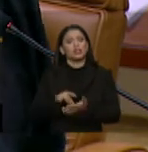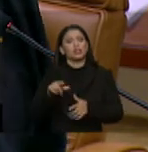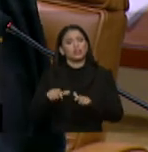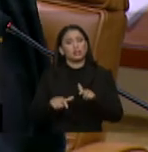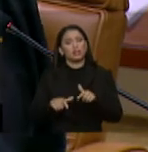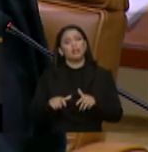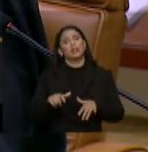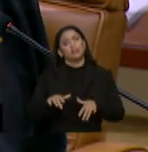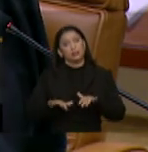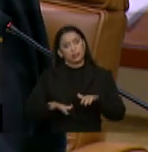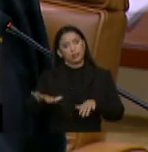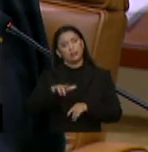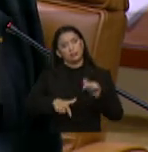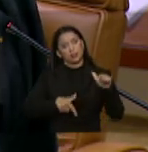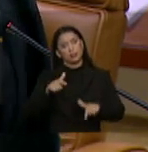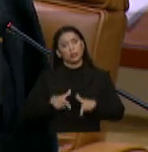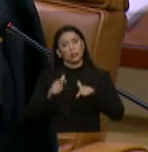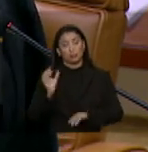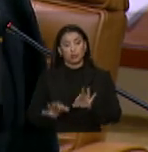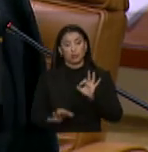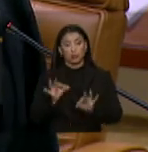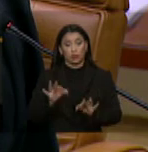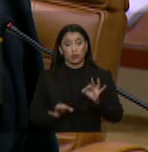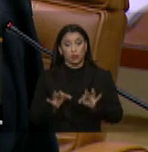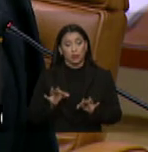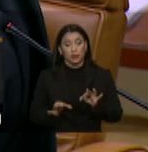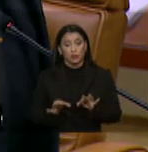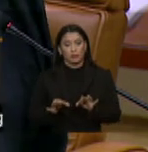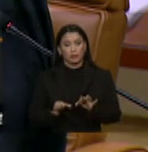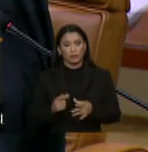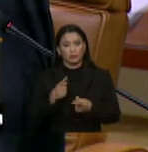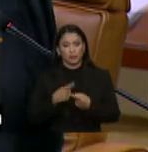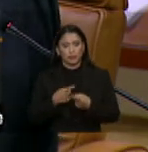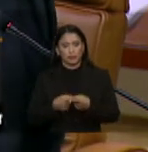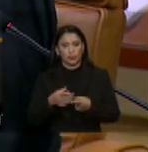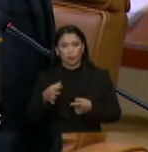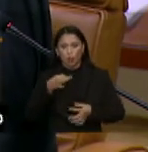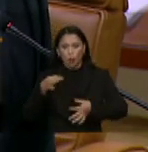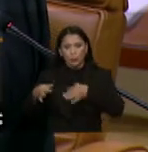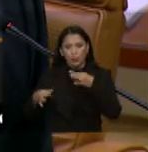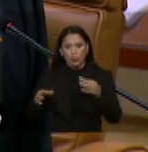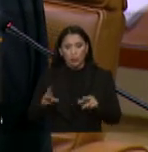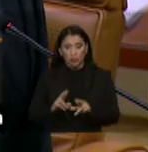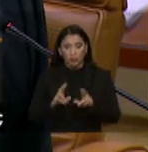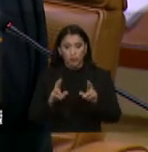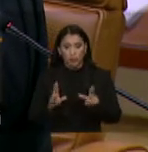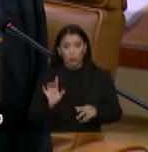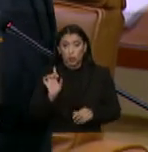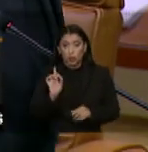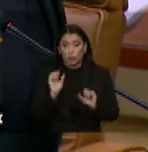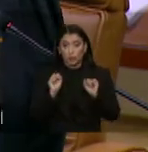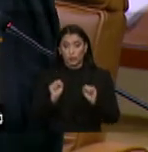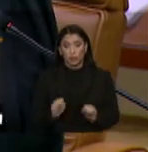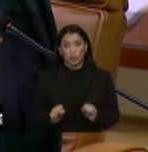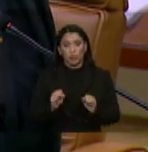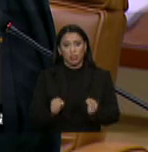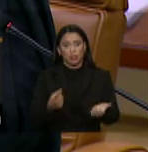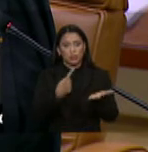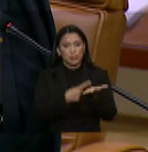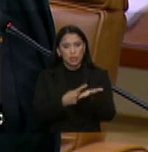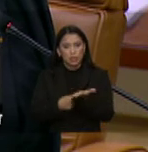jurisdicional porque a controversa é exatamente essa só podemos utilizar esse